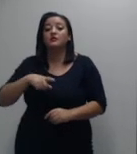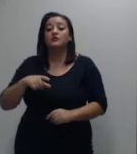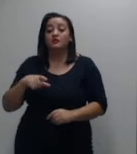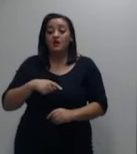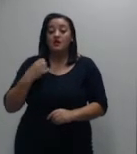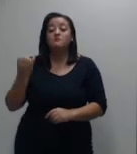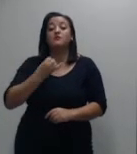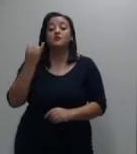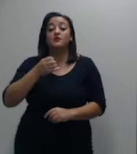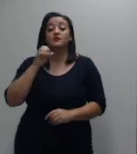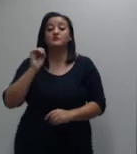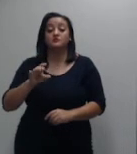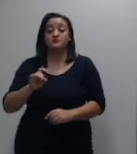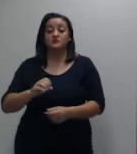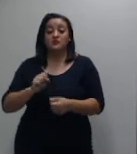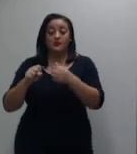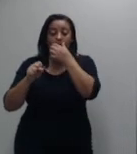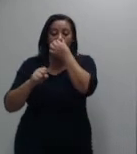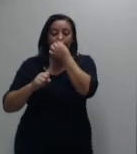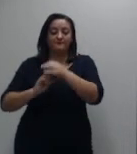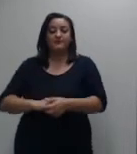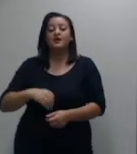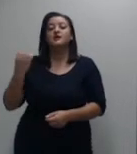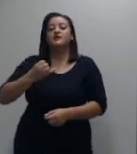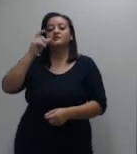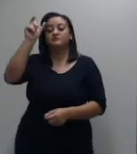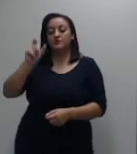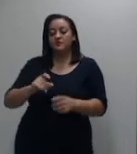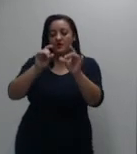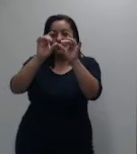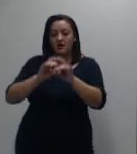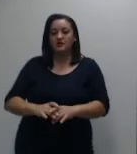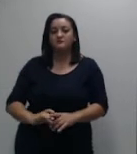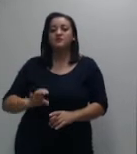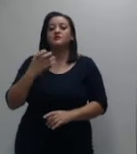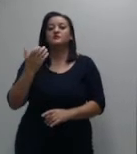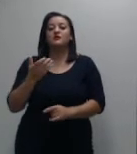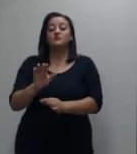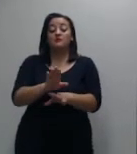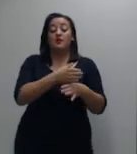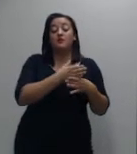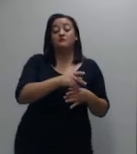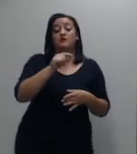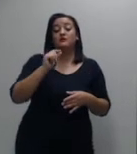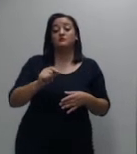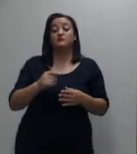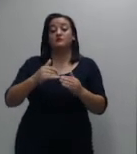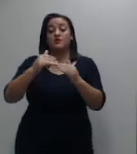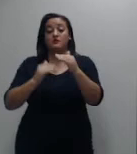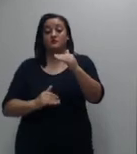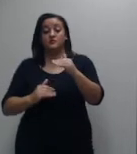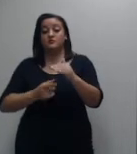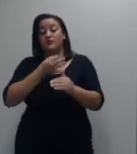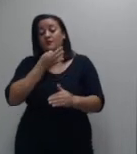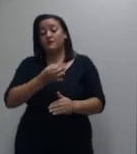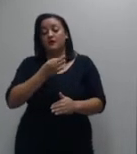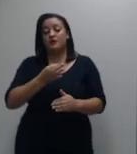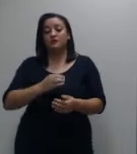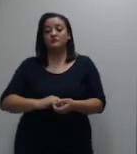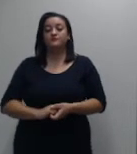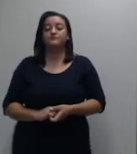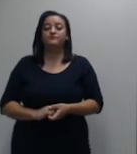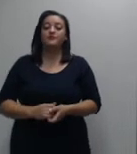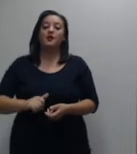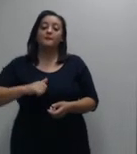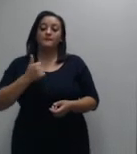e essa Gilvan estão decisivas para que se afaste a divergência legado é um